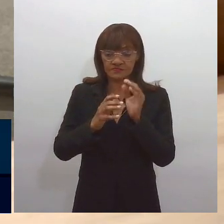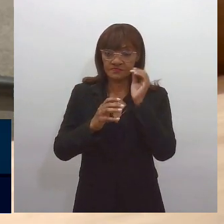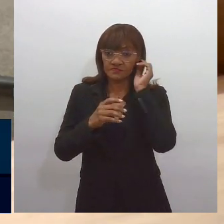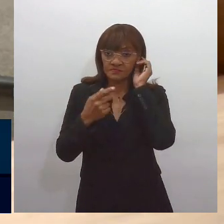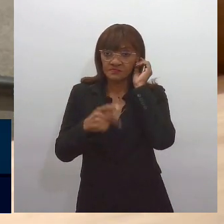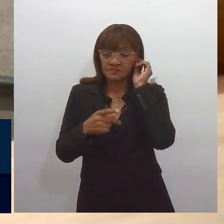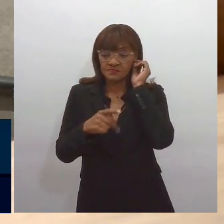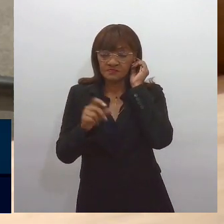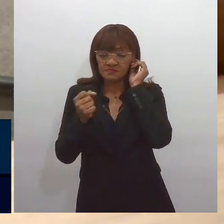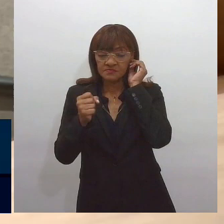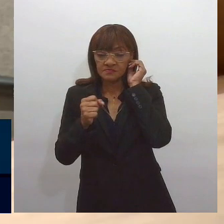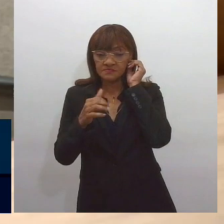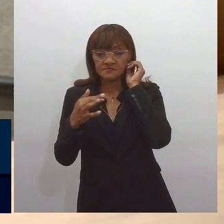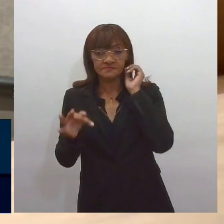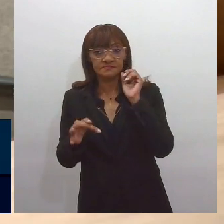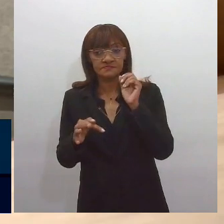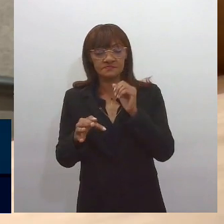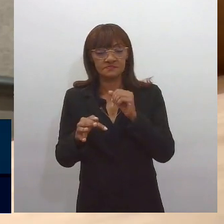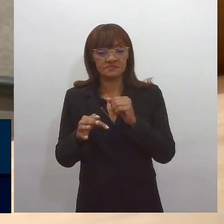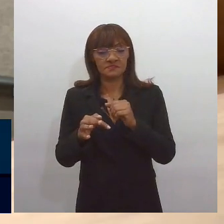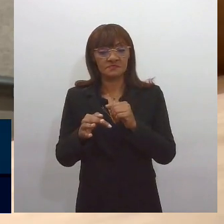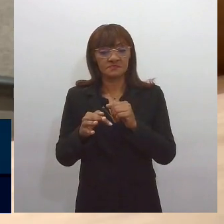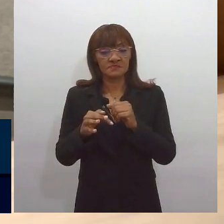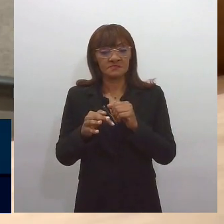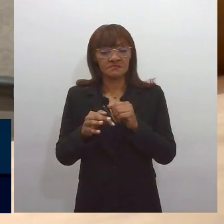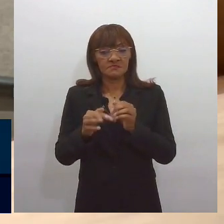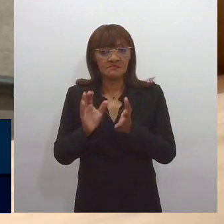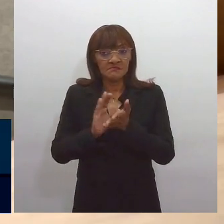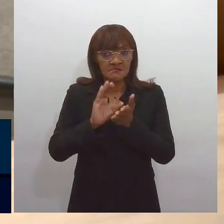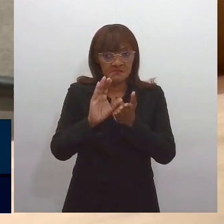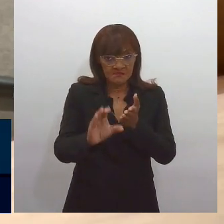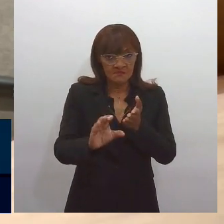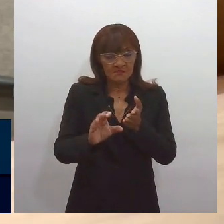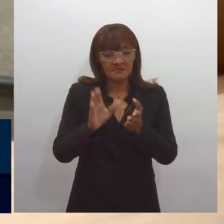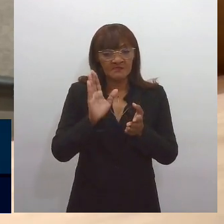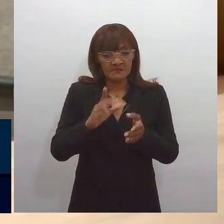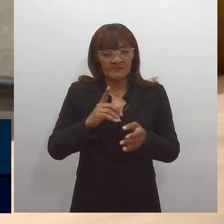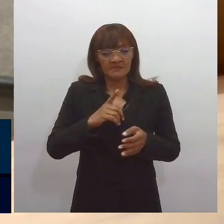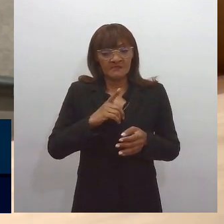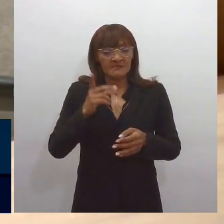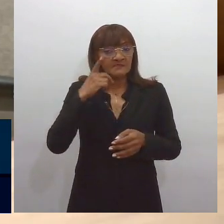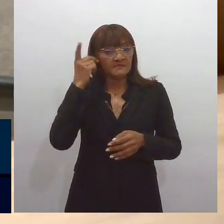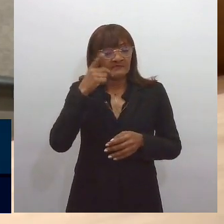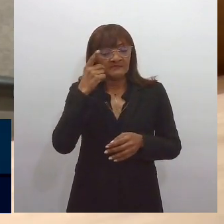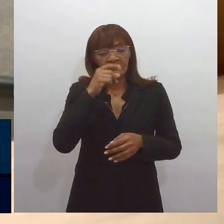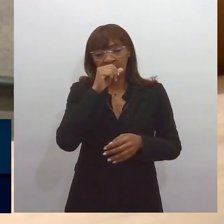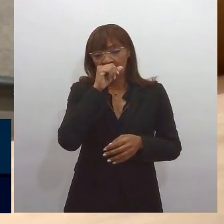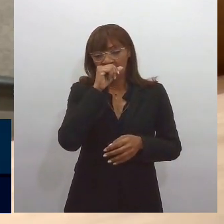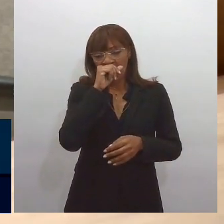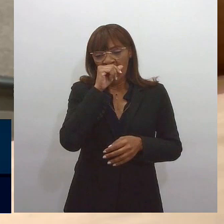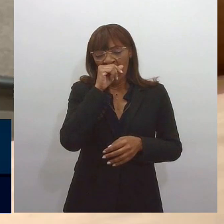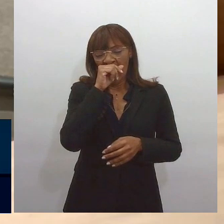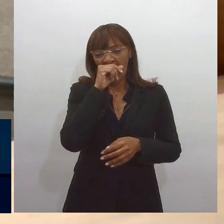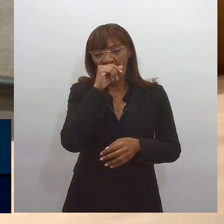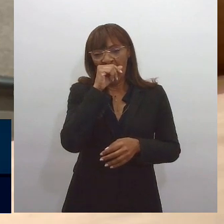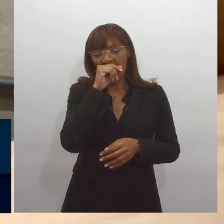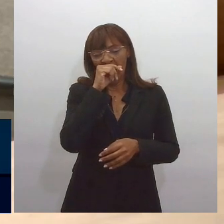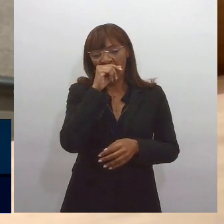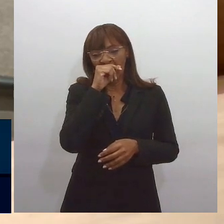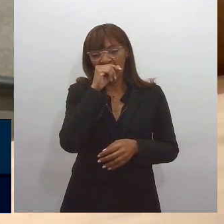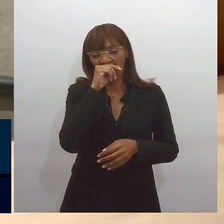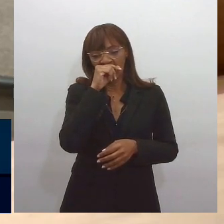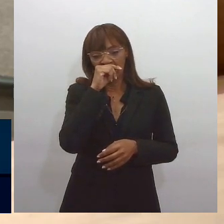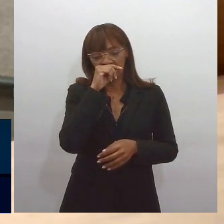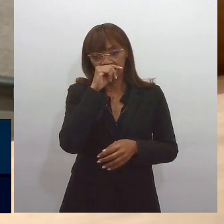de emendas parlamentares dos nossos deputados ou quando o senhor fala ali 20 B de orçamento é orçamento do próprio